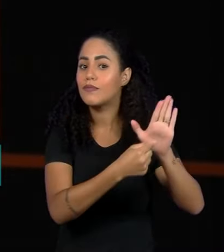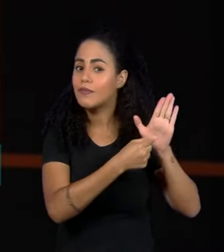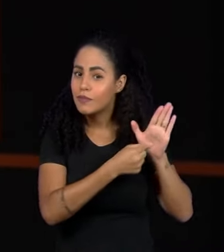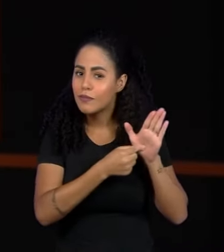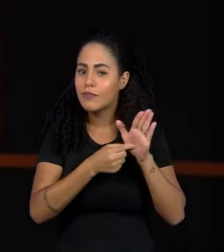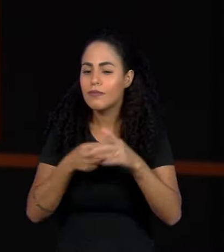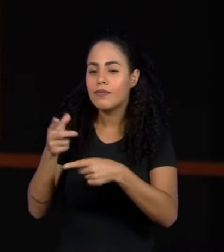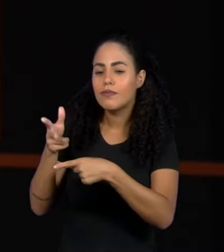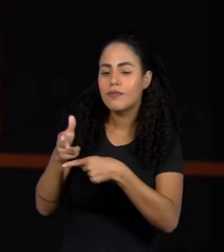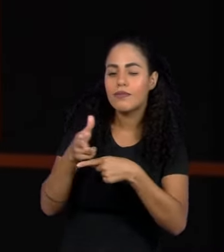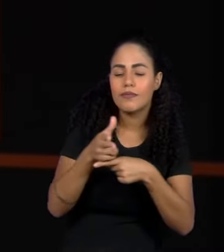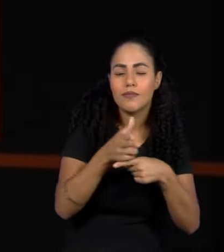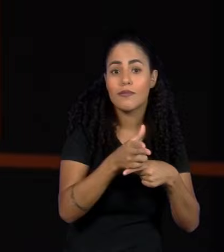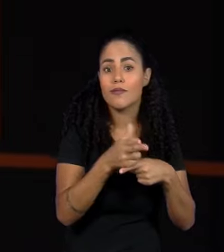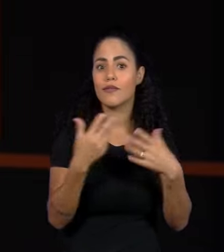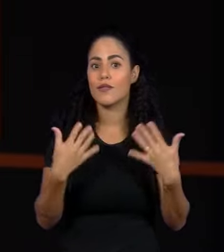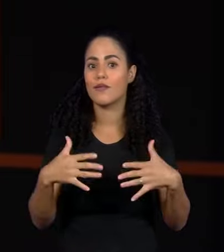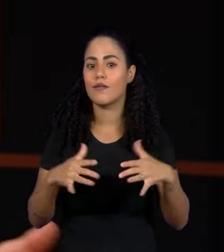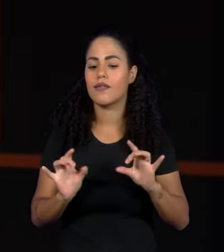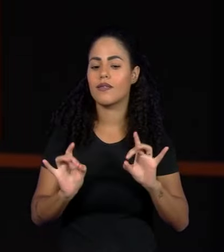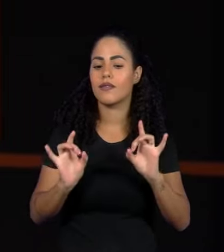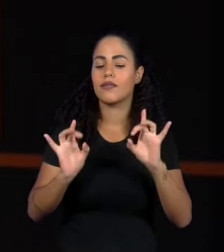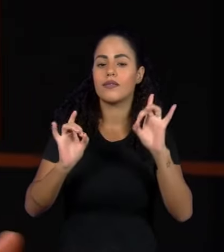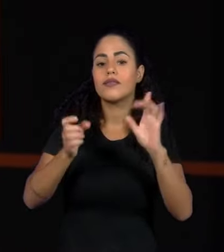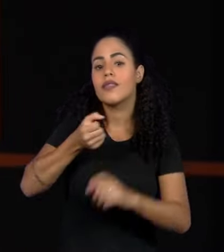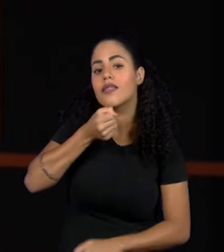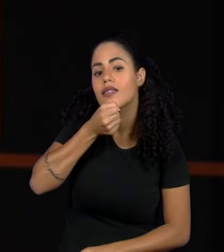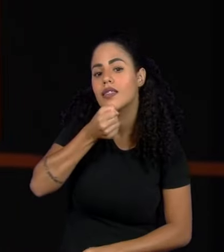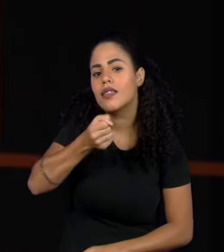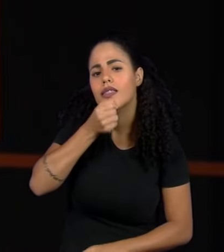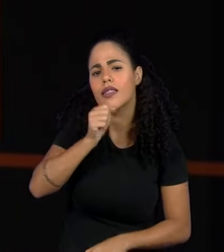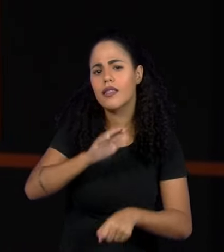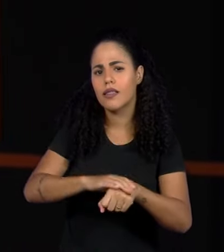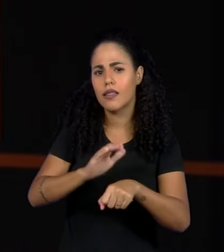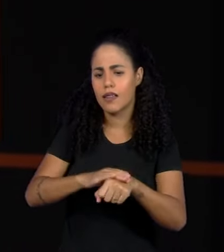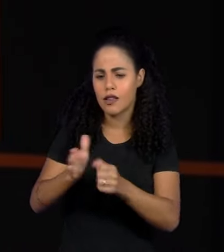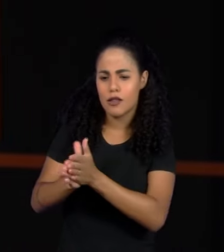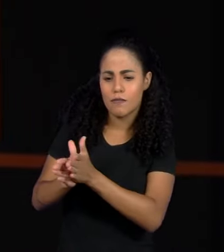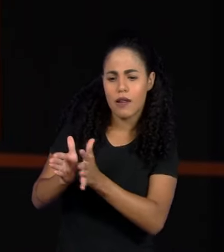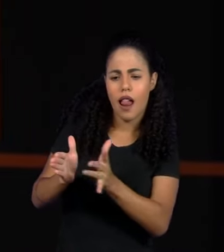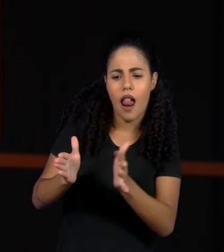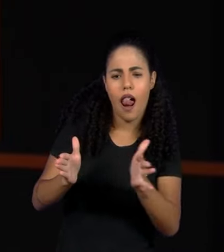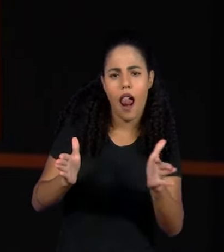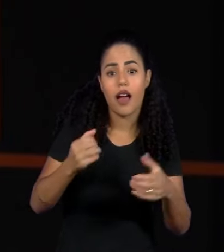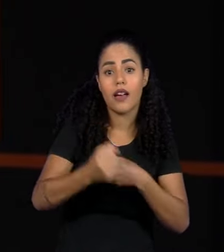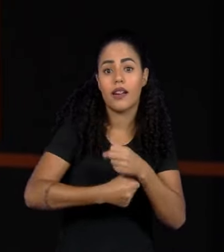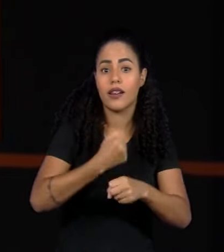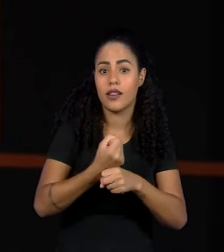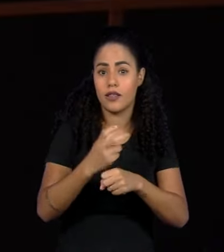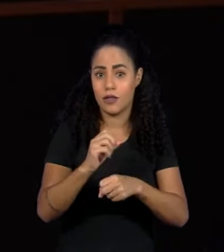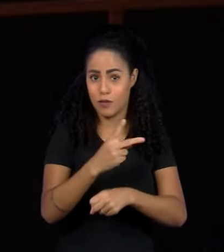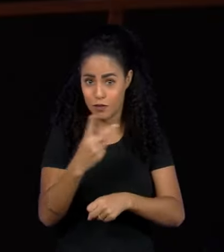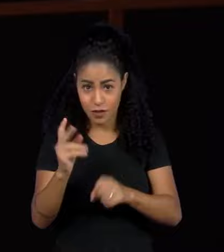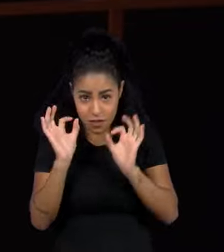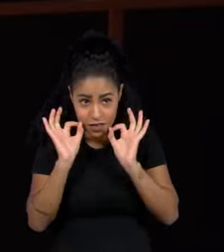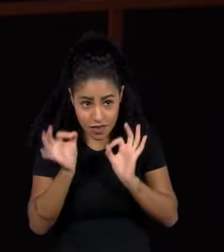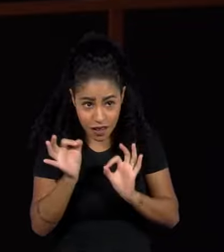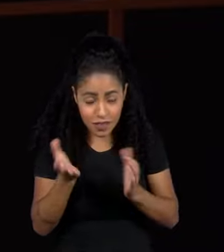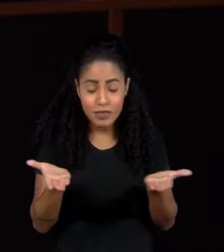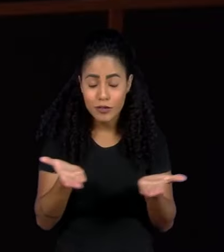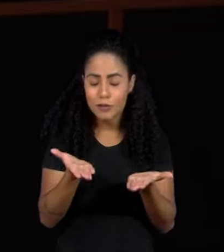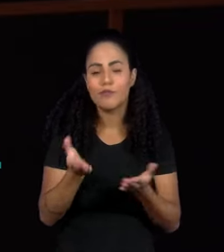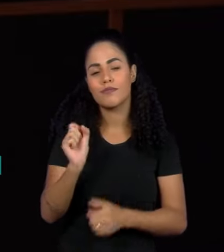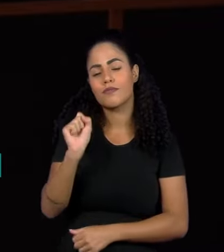de trechos inéditos das entrevistas que fizemos ao longo de 2022. Não é isso, Cris? É isso